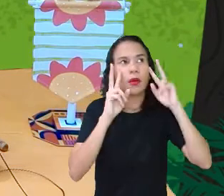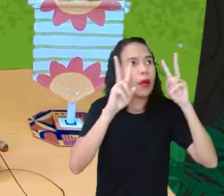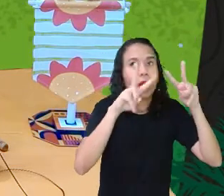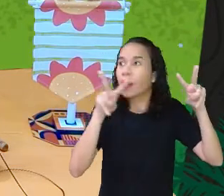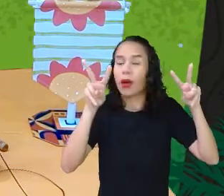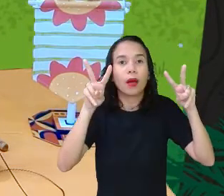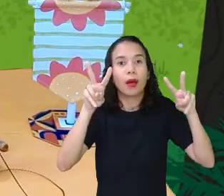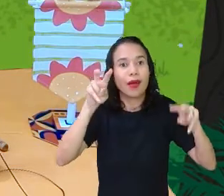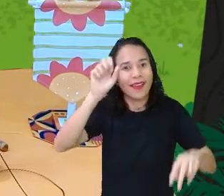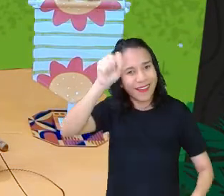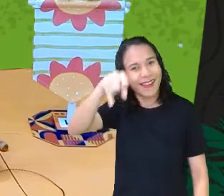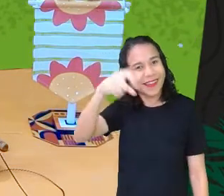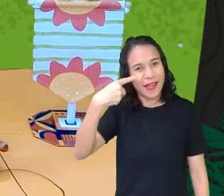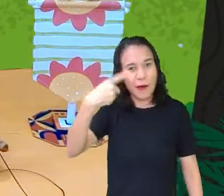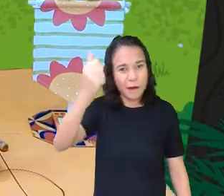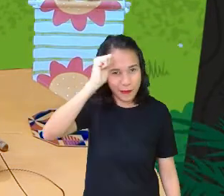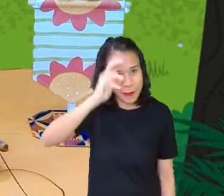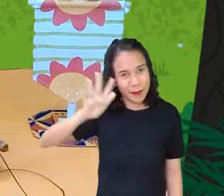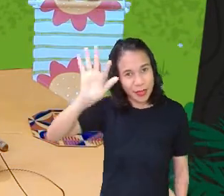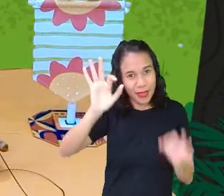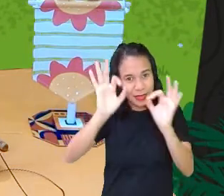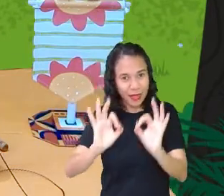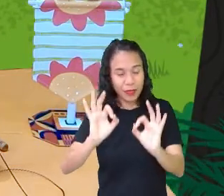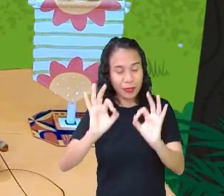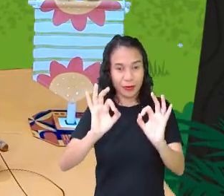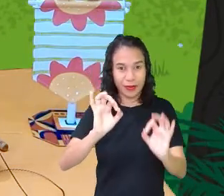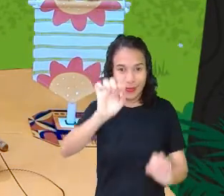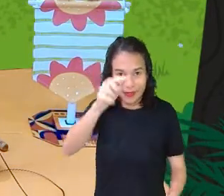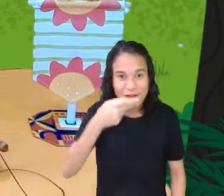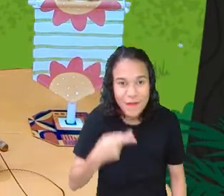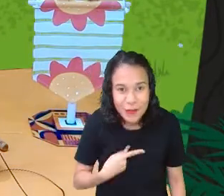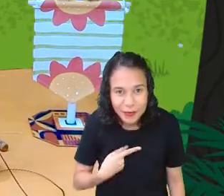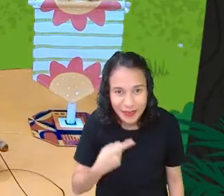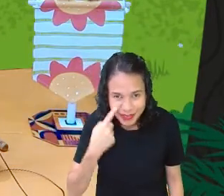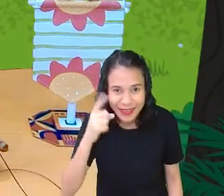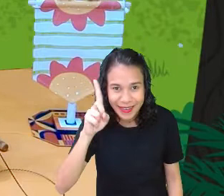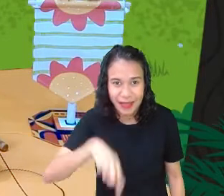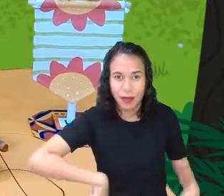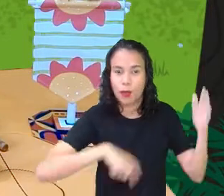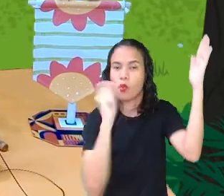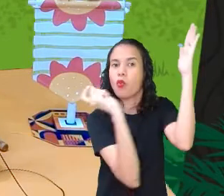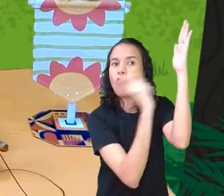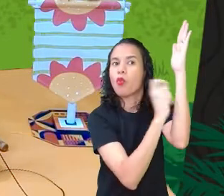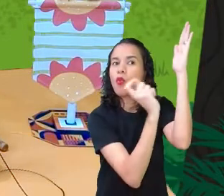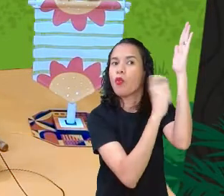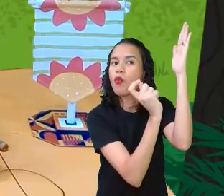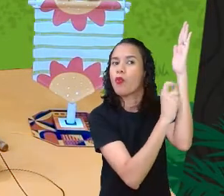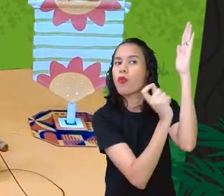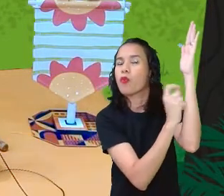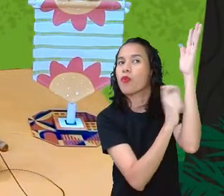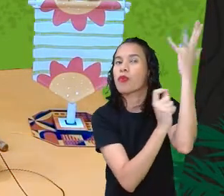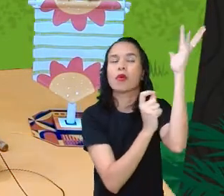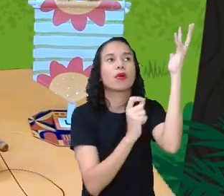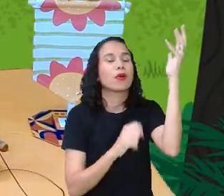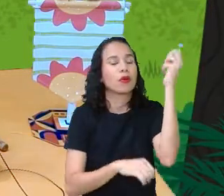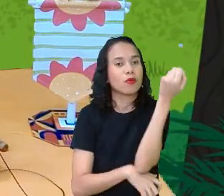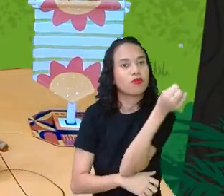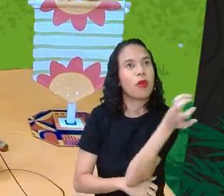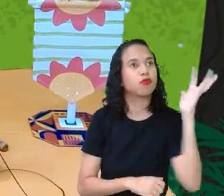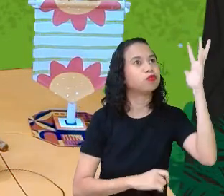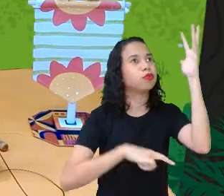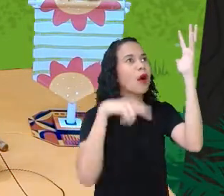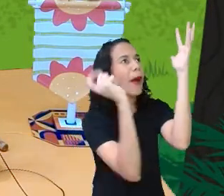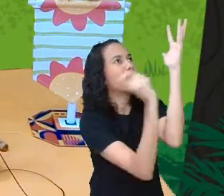É esse mesmo que você pensou. E esse que você falou. O pica-pau. Estava lá no topo da